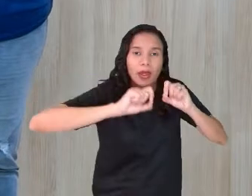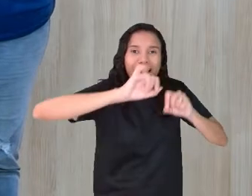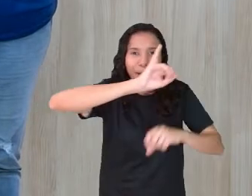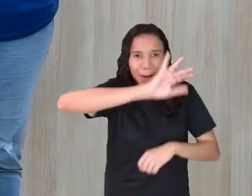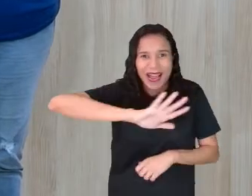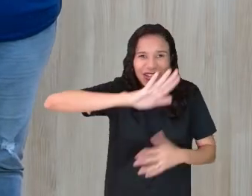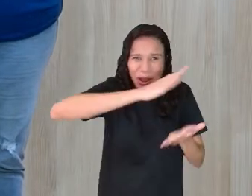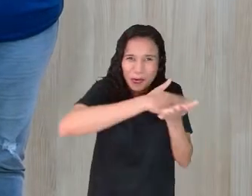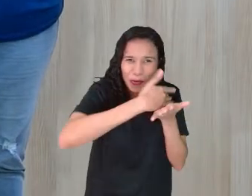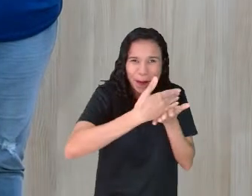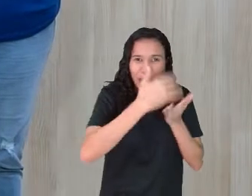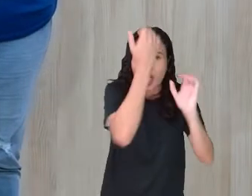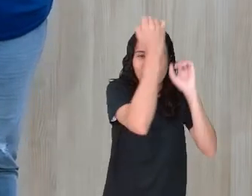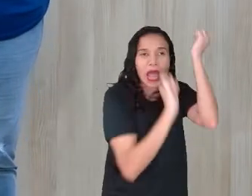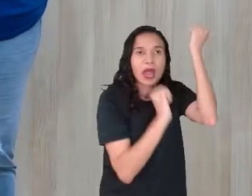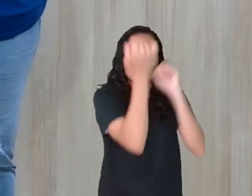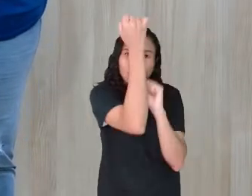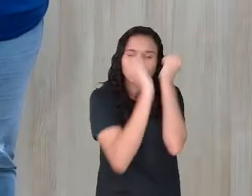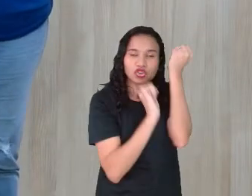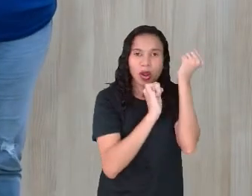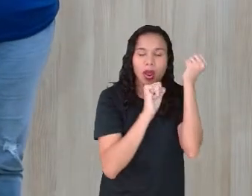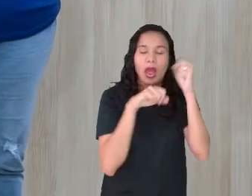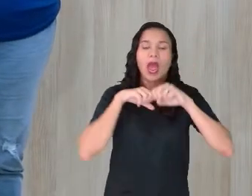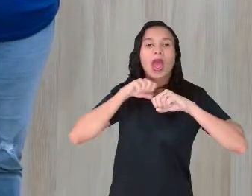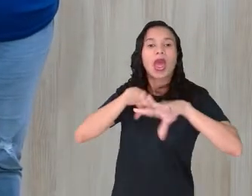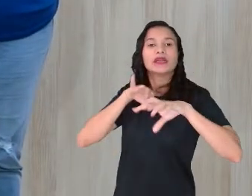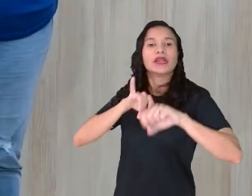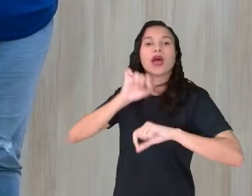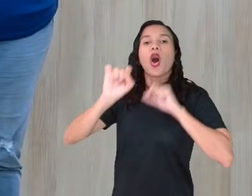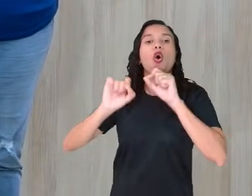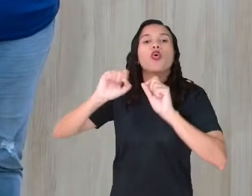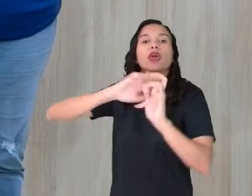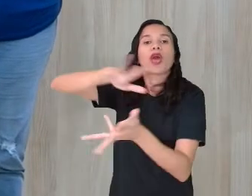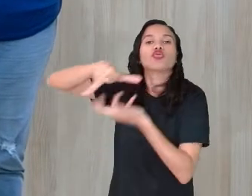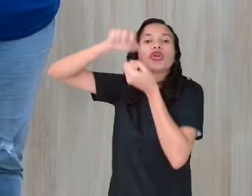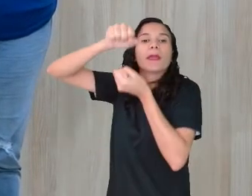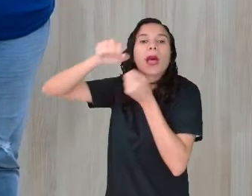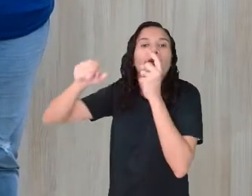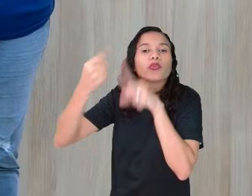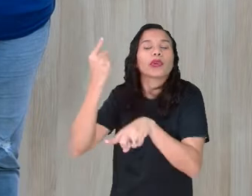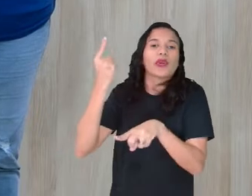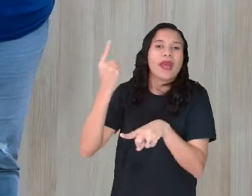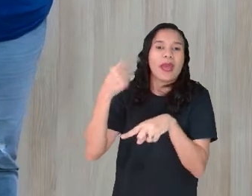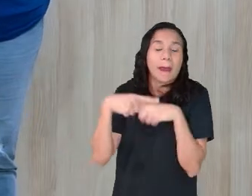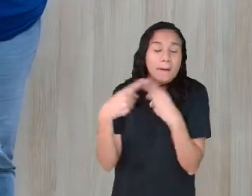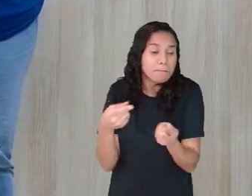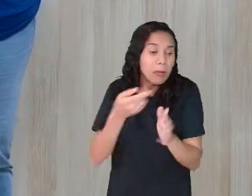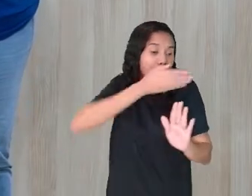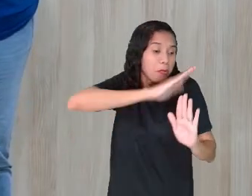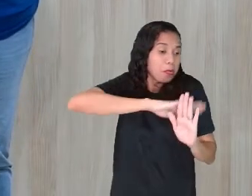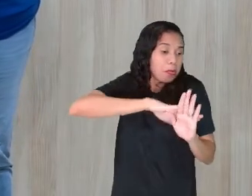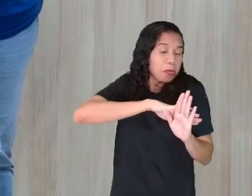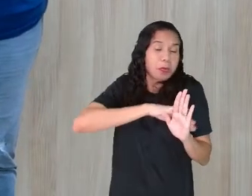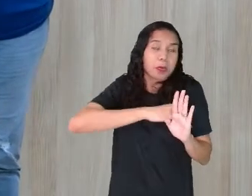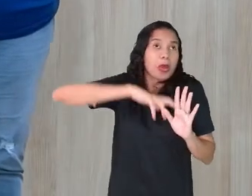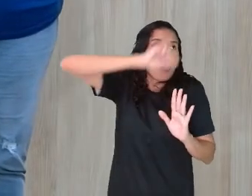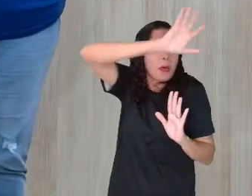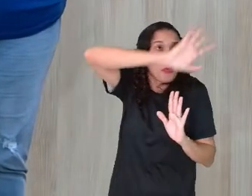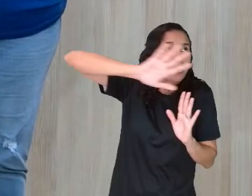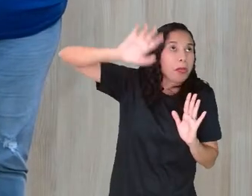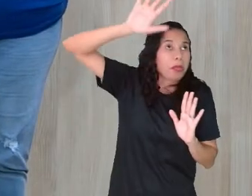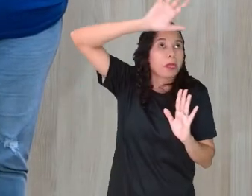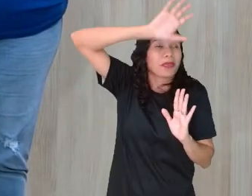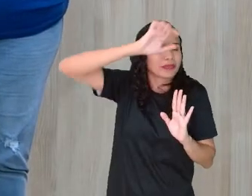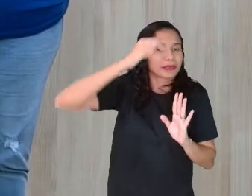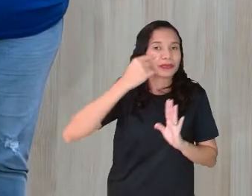figura lá do começo, né, onde as indústrias ditam o que deve ser feito, né? Como é que é a sustentabilidade na